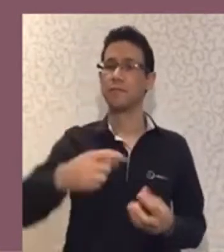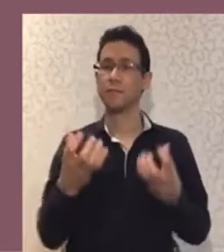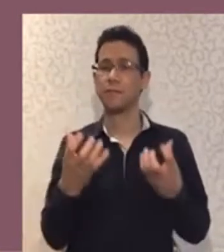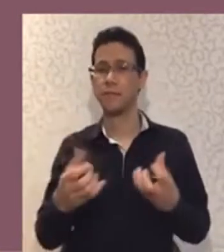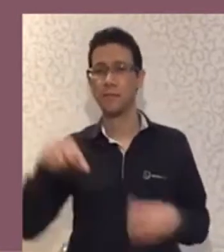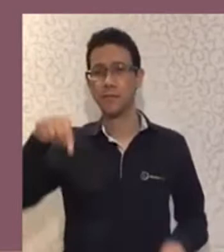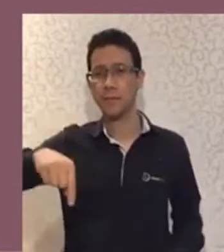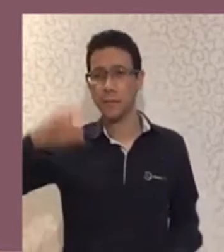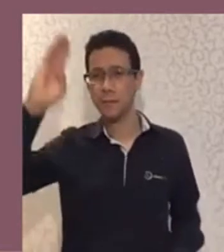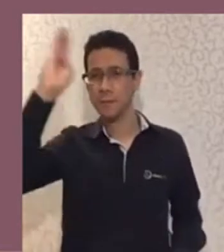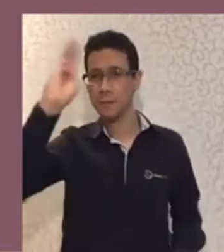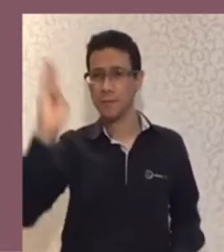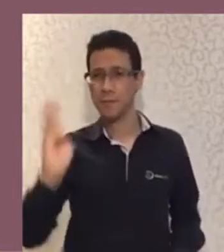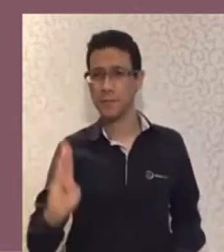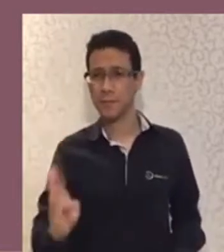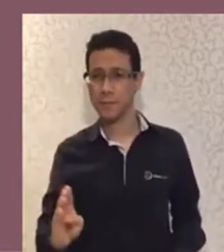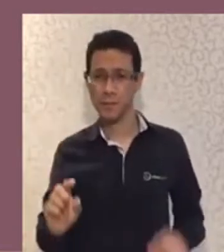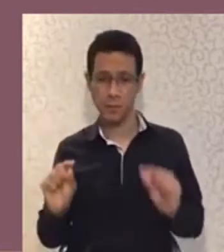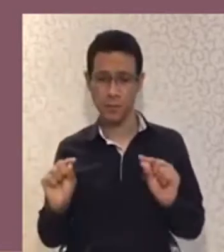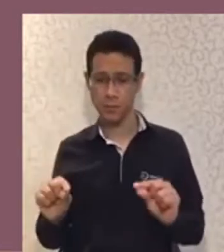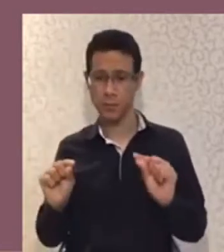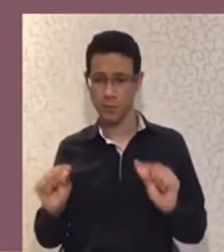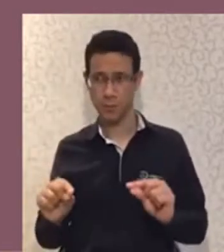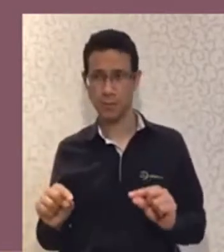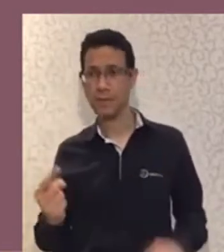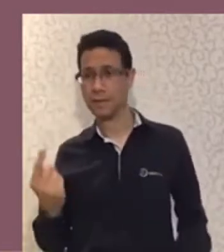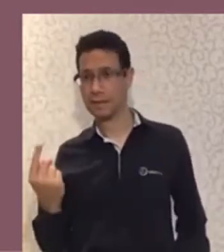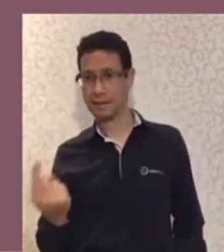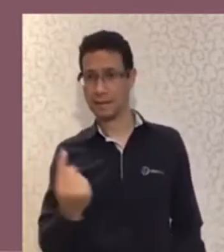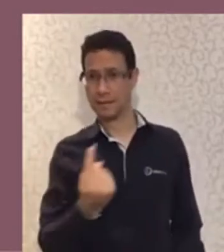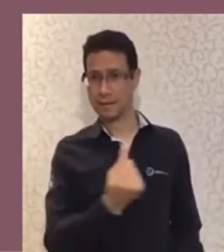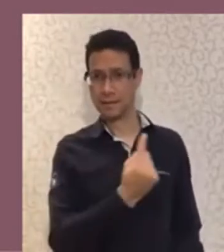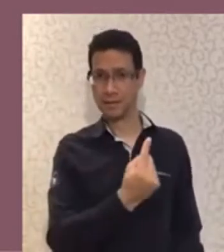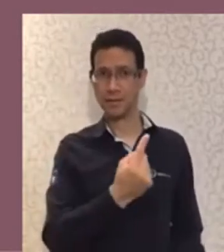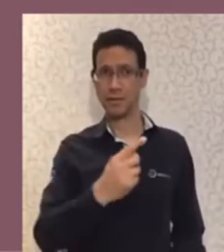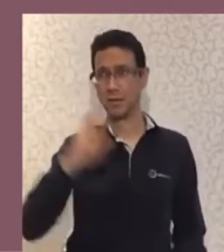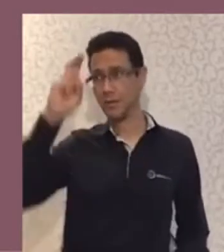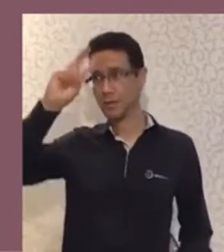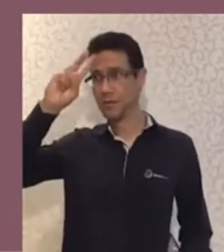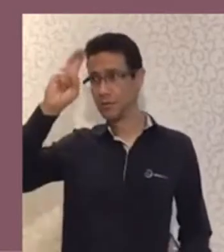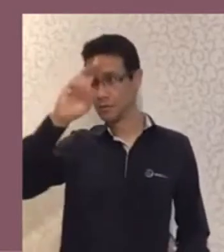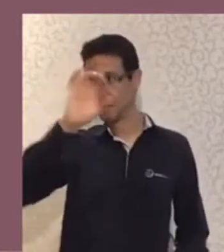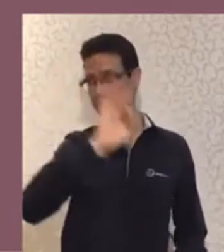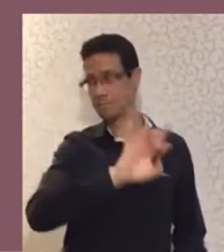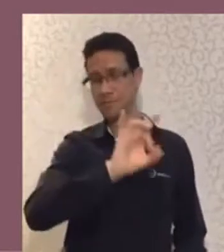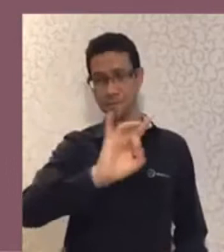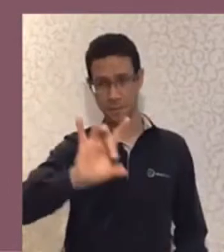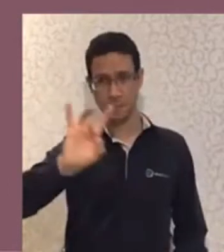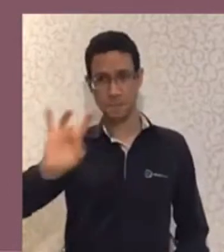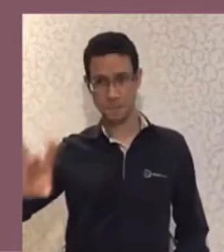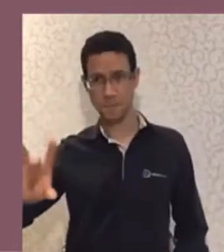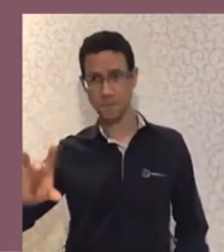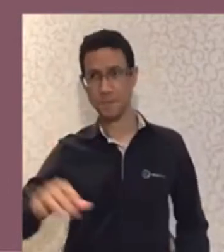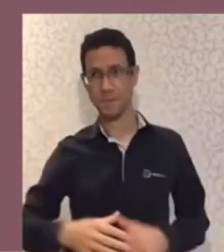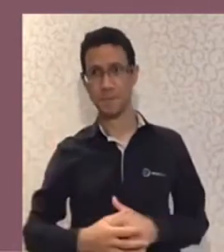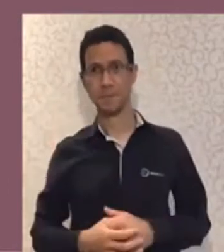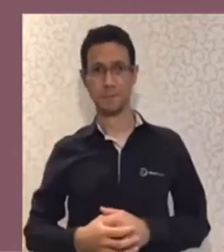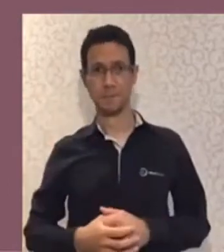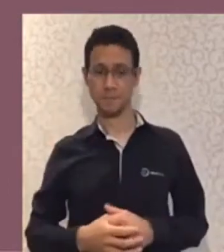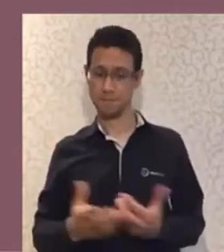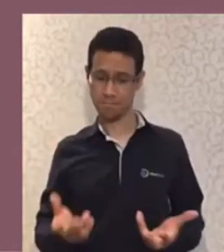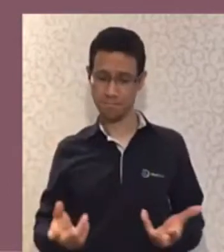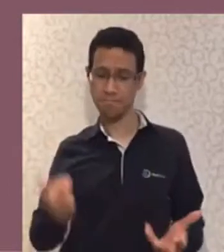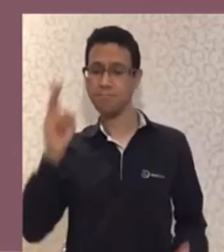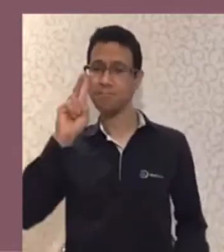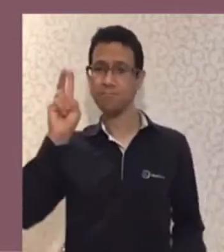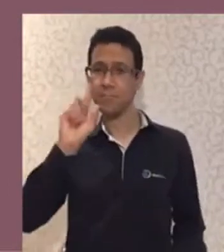como vamos, cada um, a partir da sua história e das suas raízes, quando eu digo a sua história, sim, a sua história pessoal,